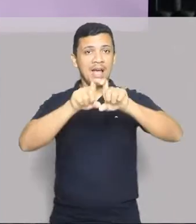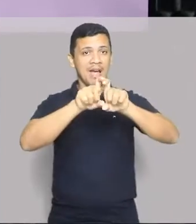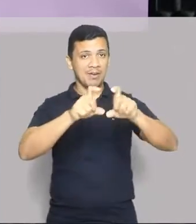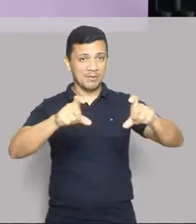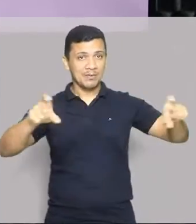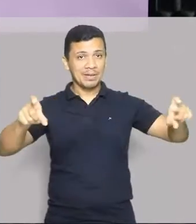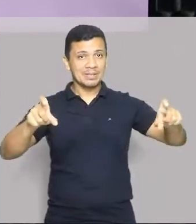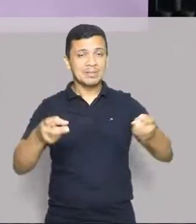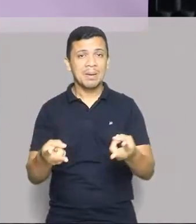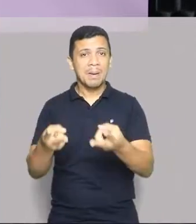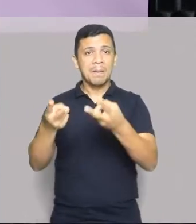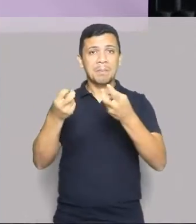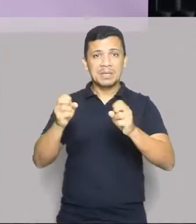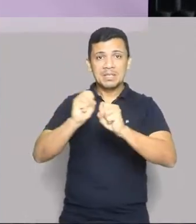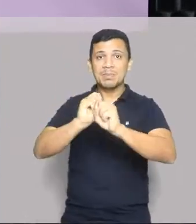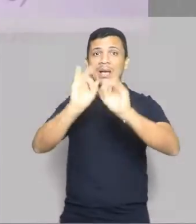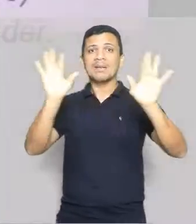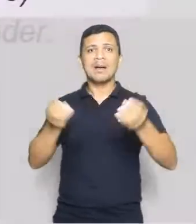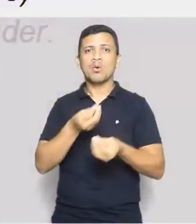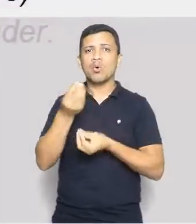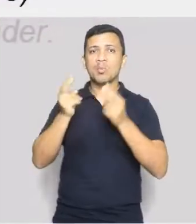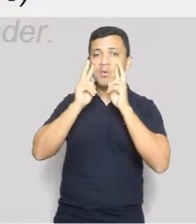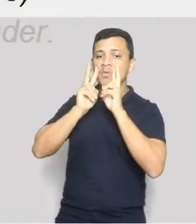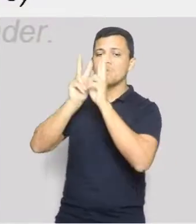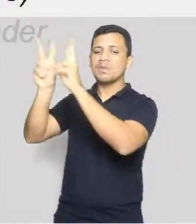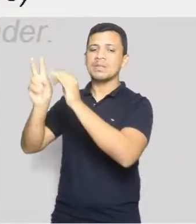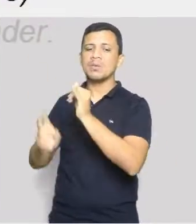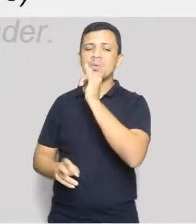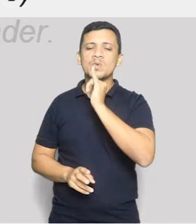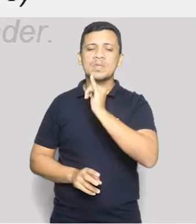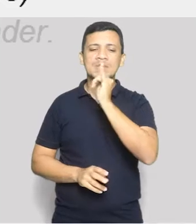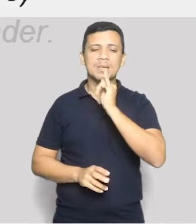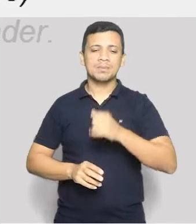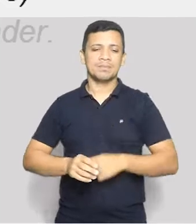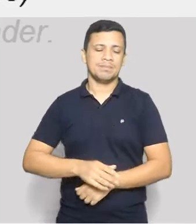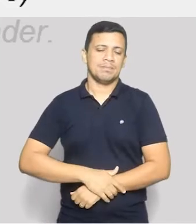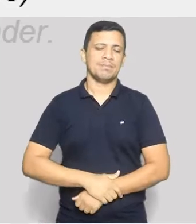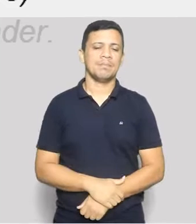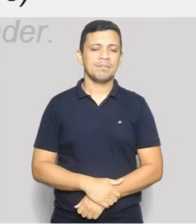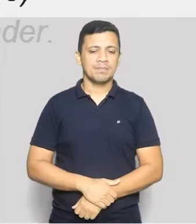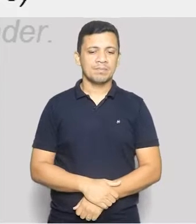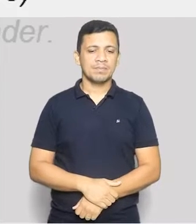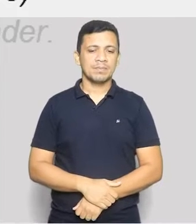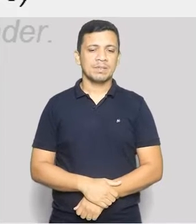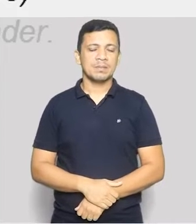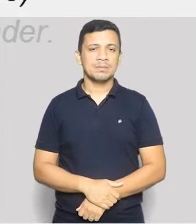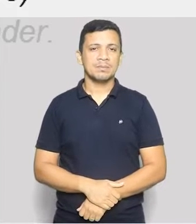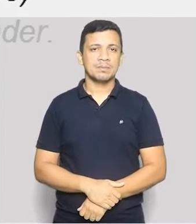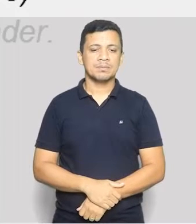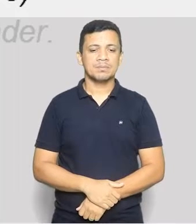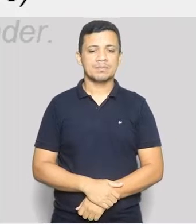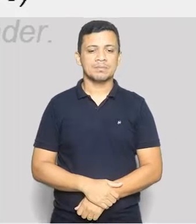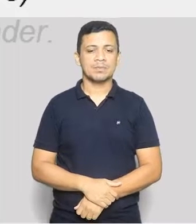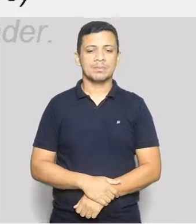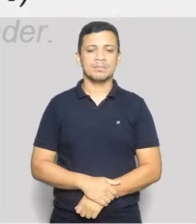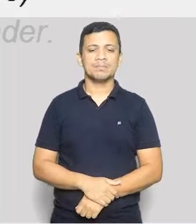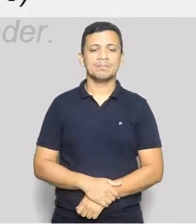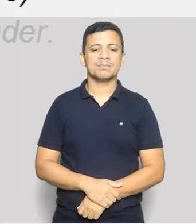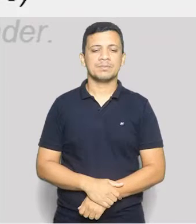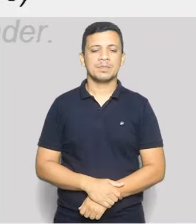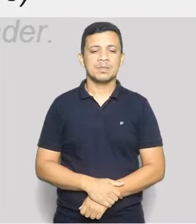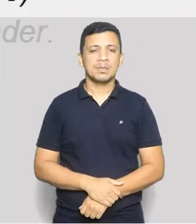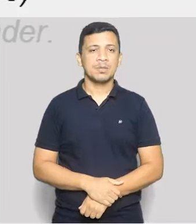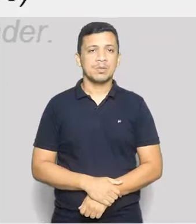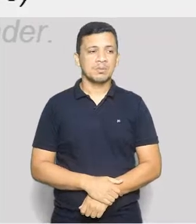ficar muito claro a partir dos exemplos. Visualizem aqui comigo, certo? Quando se diz, observa,